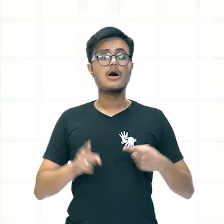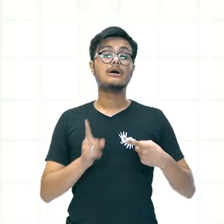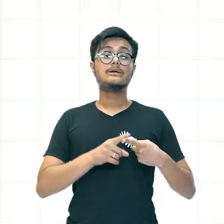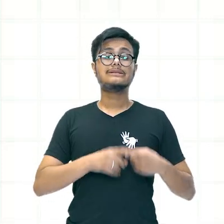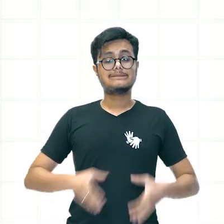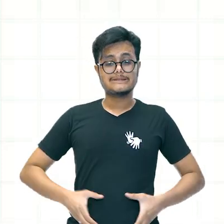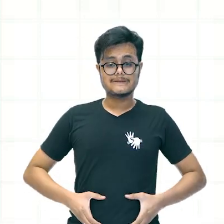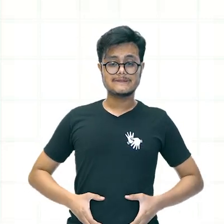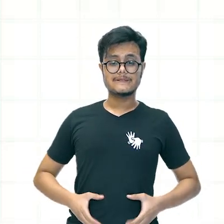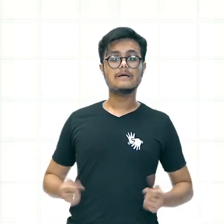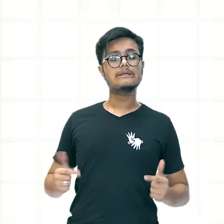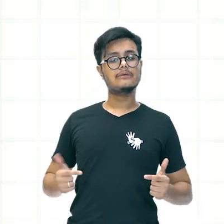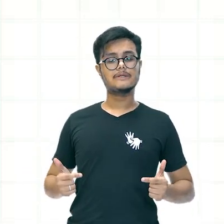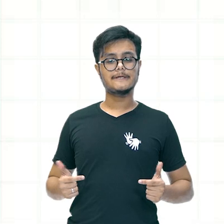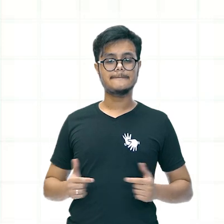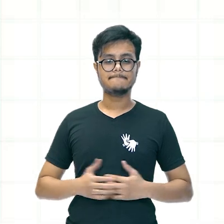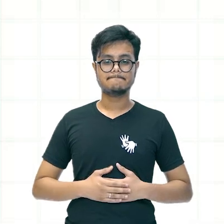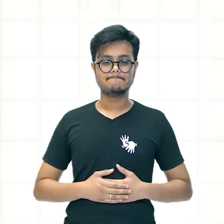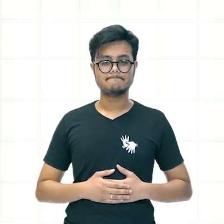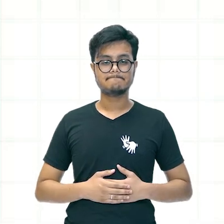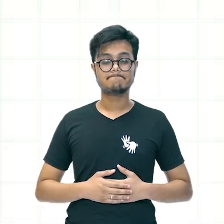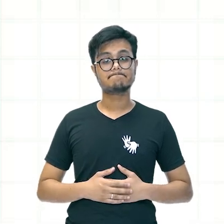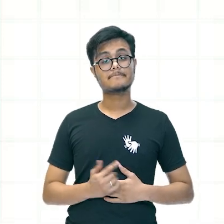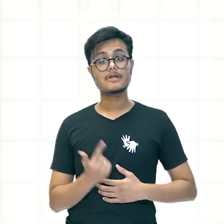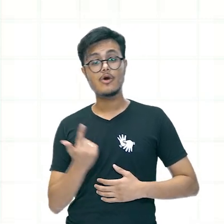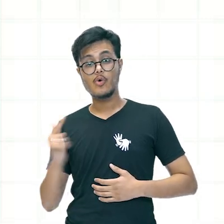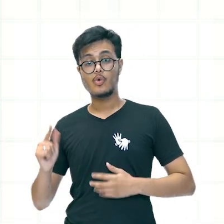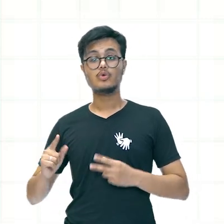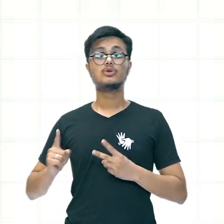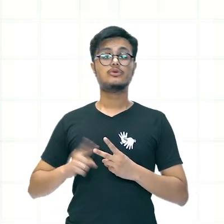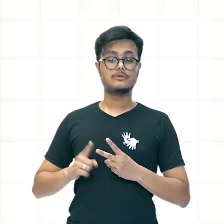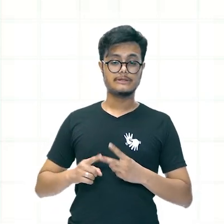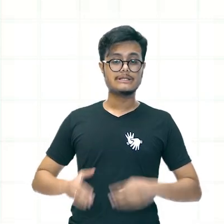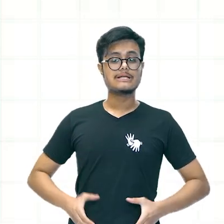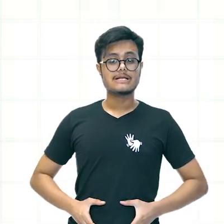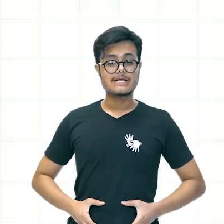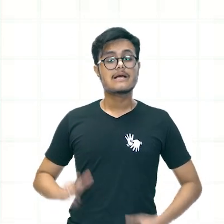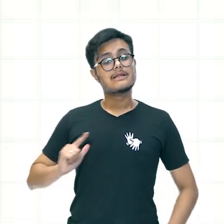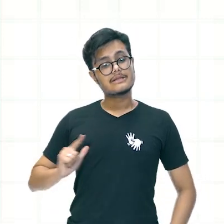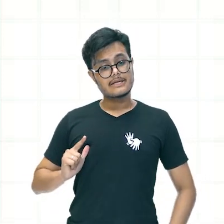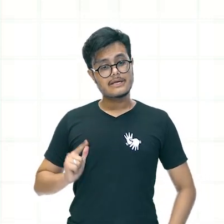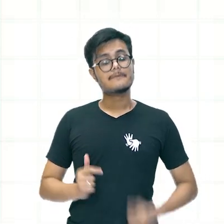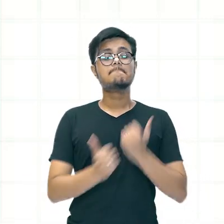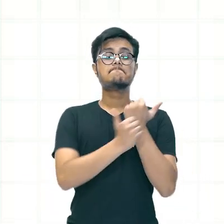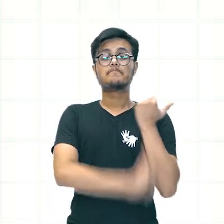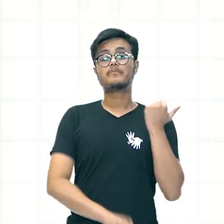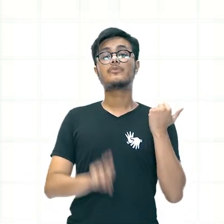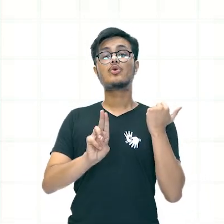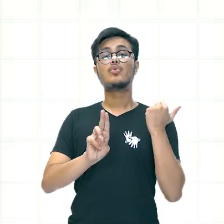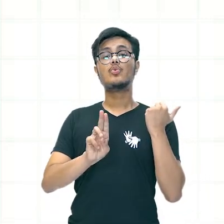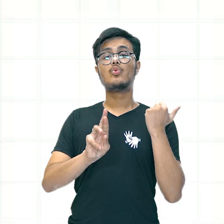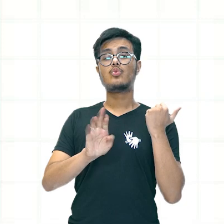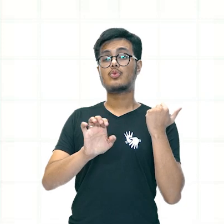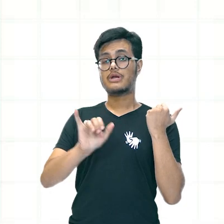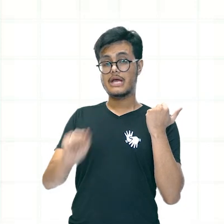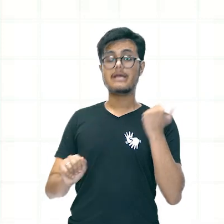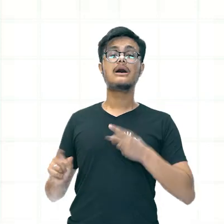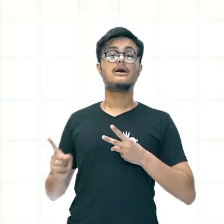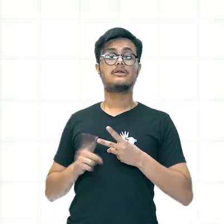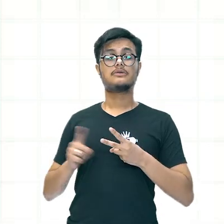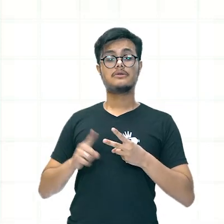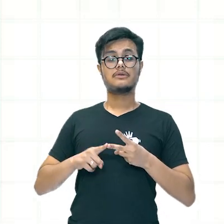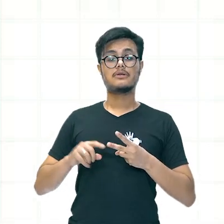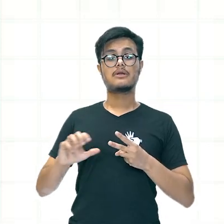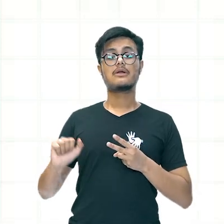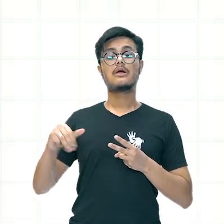não vai possuir uma bexiga natatória, mas os osteíctes vão possuir. A excreção dos condrictes é